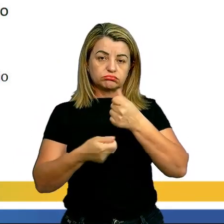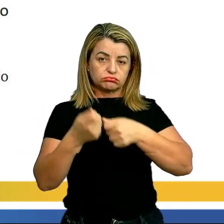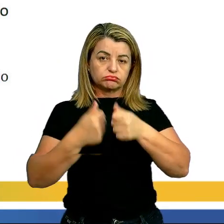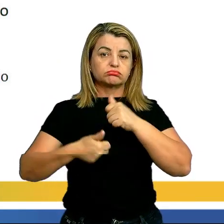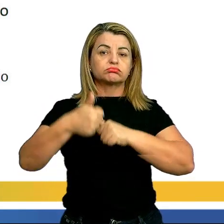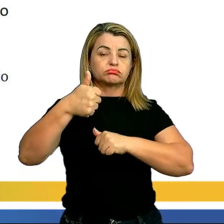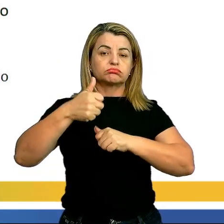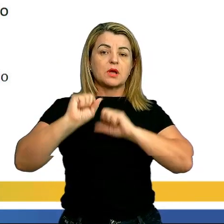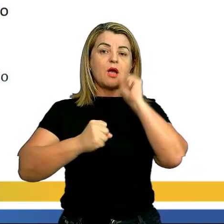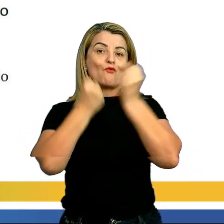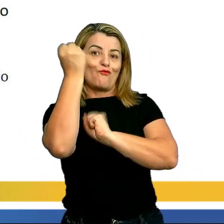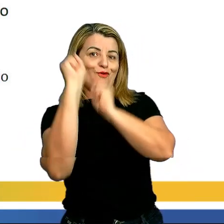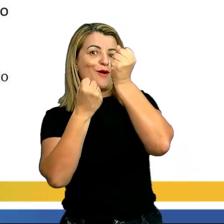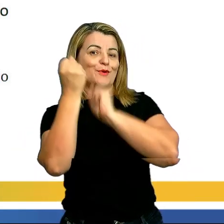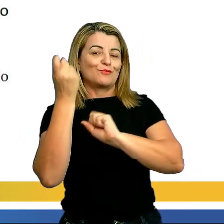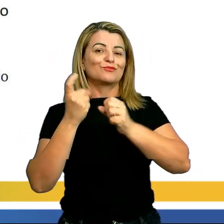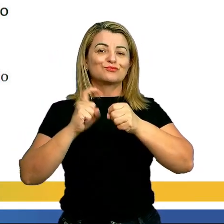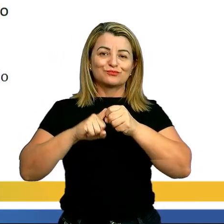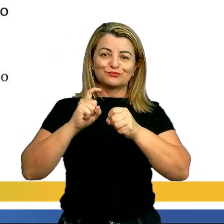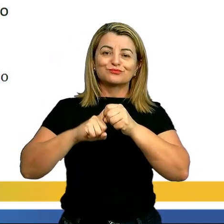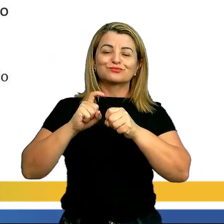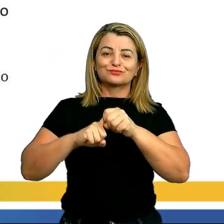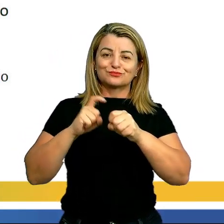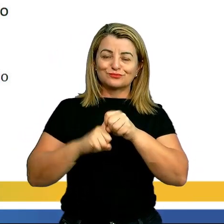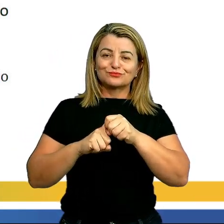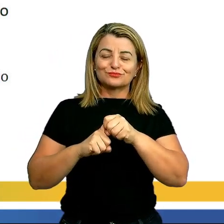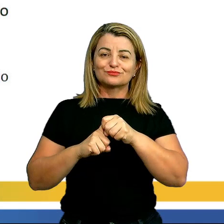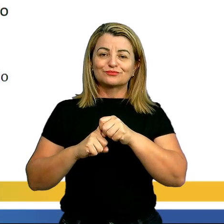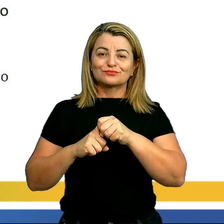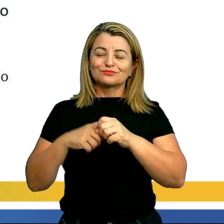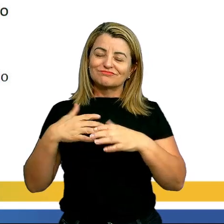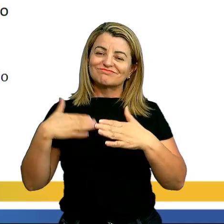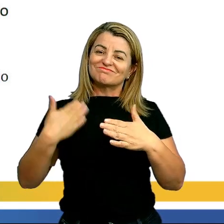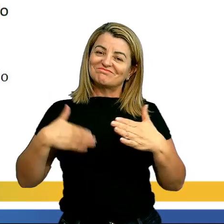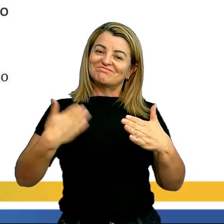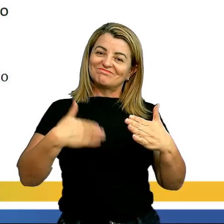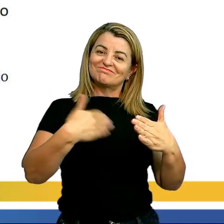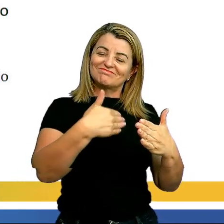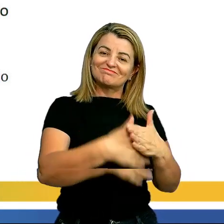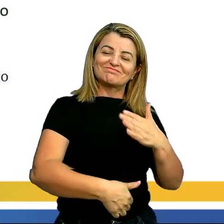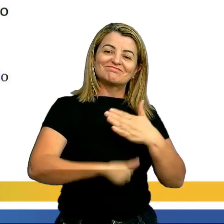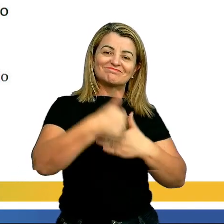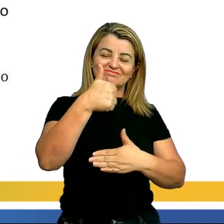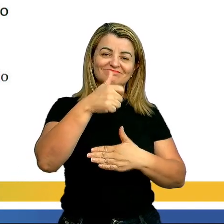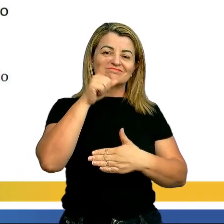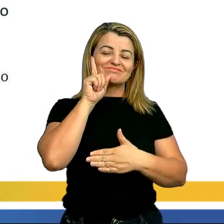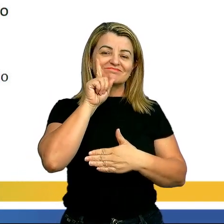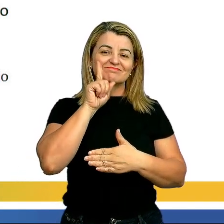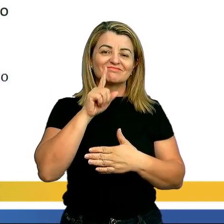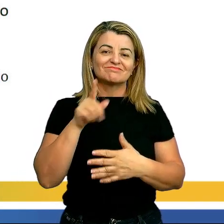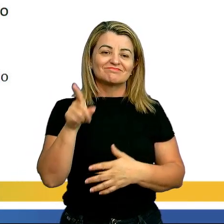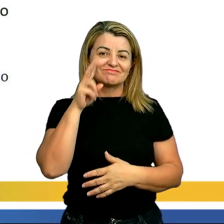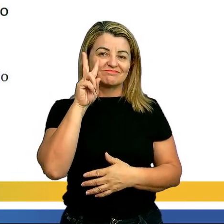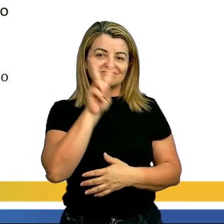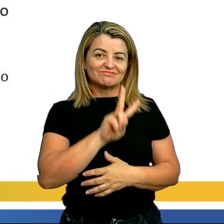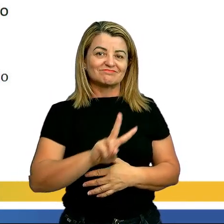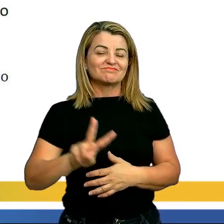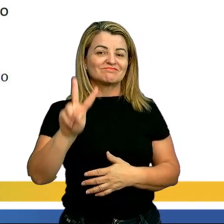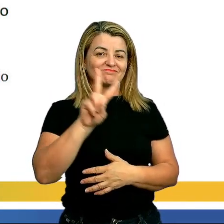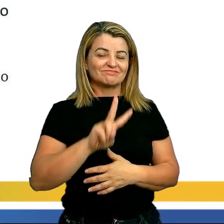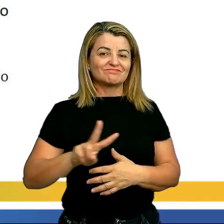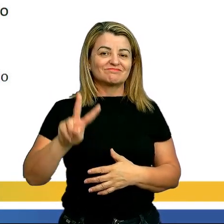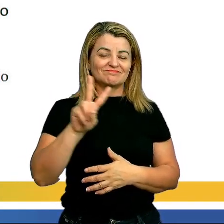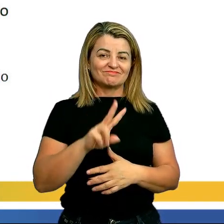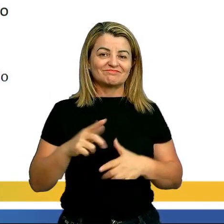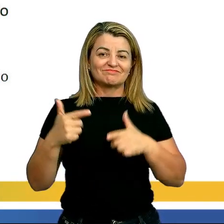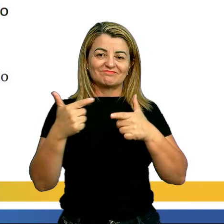fábricas voltaram, né? A economia foi engatinhando, tanto é que a gente vai ver se há uma próxima guerra e os Estados Unidos